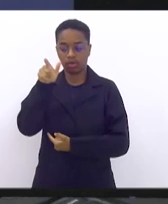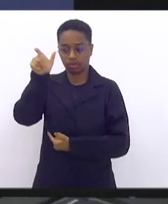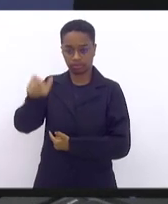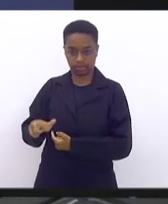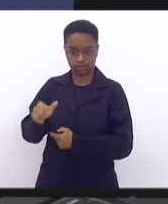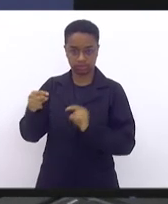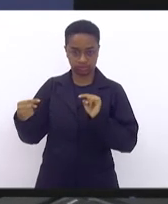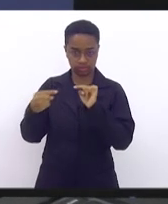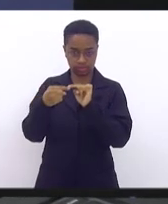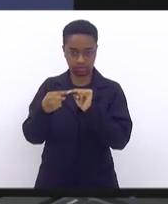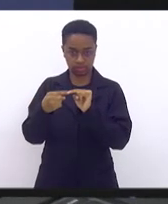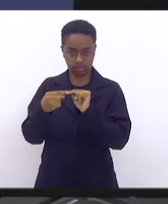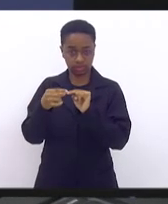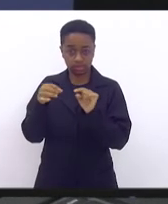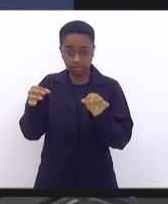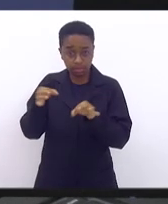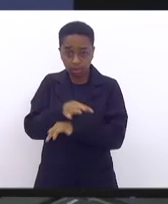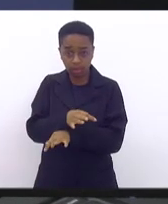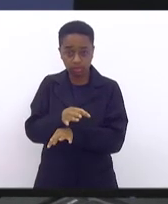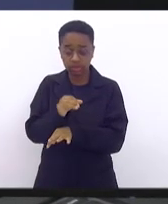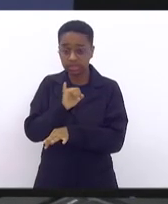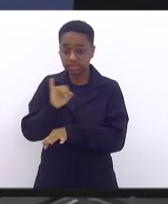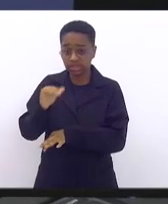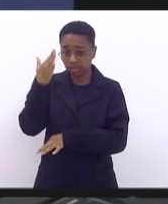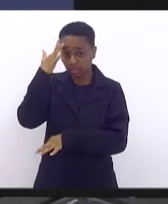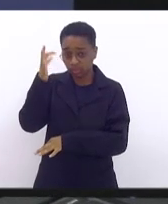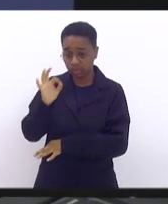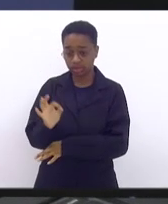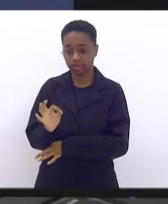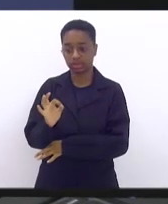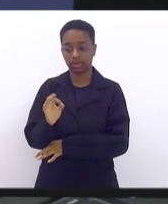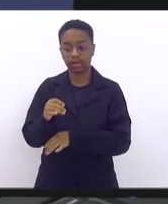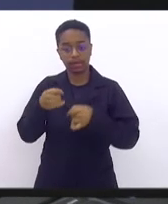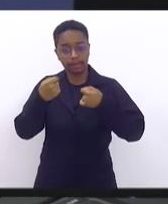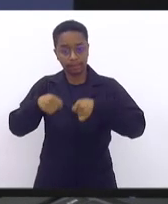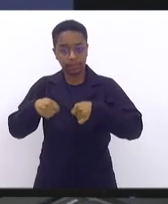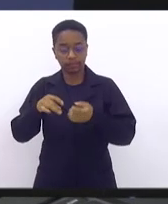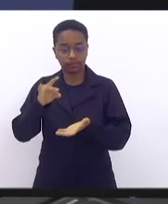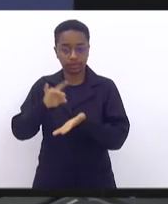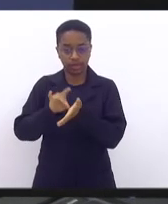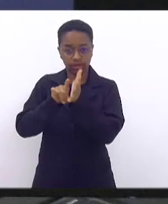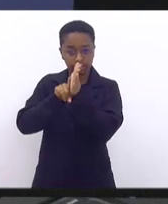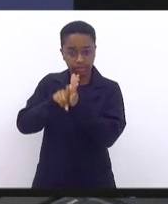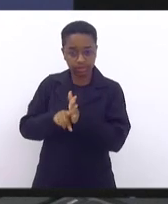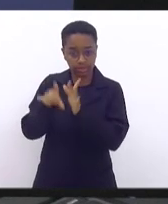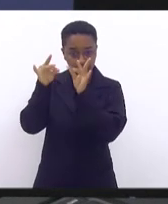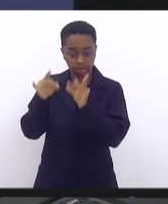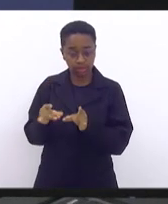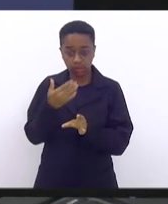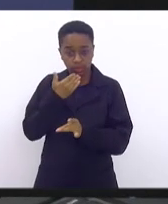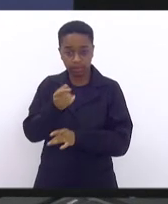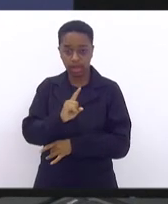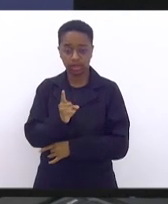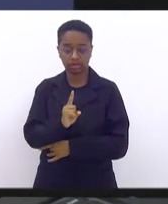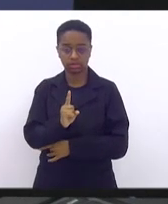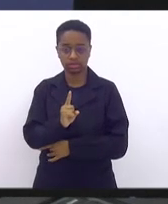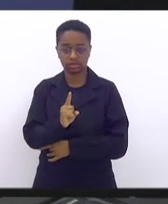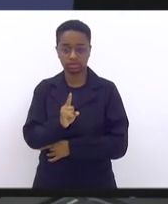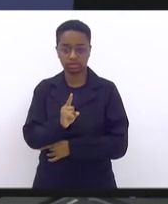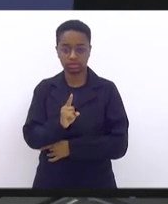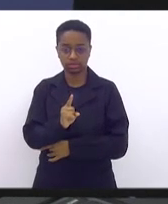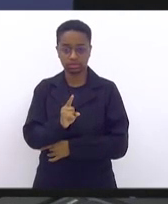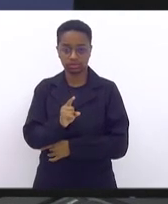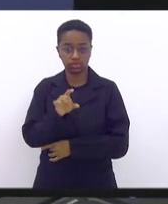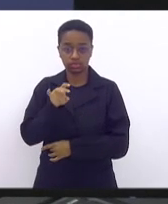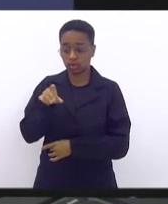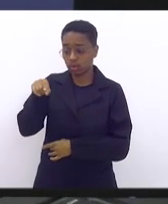ali é o bastante. Se ele não entender que há necessidade de perícia, ele não pede perícia. Ele pega aquilo